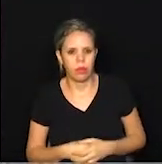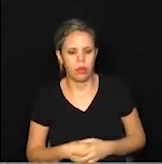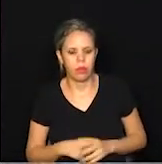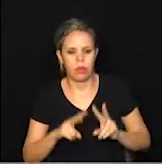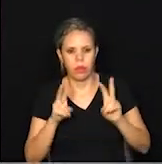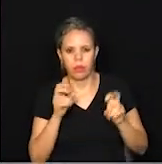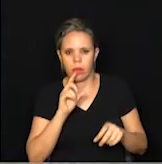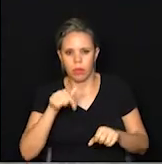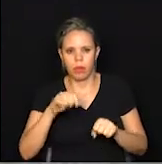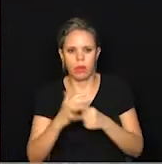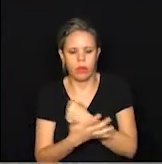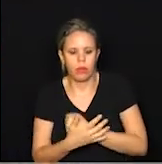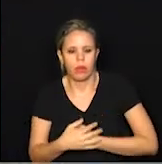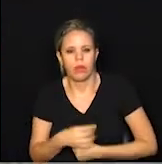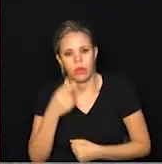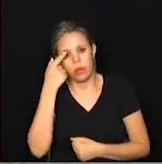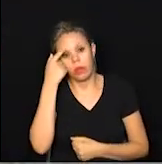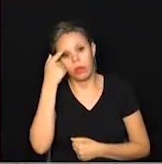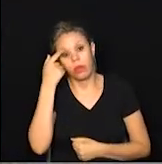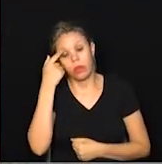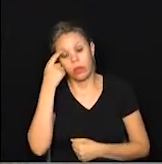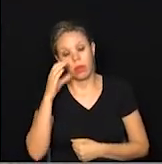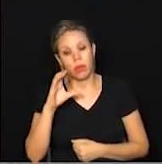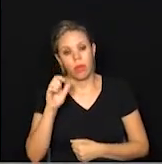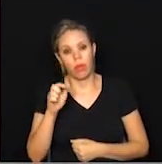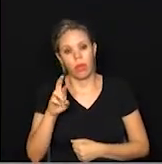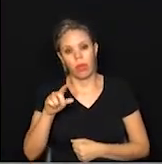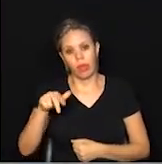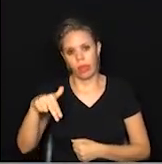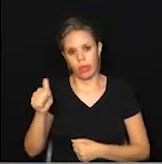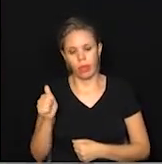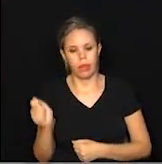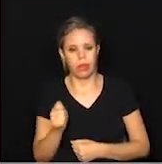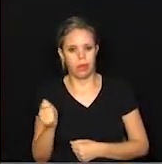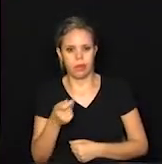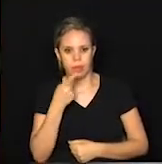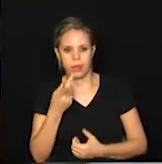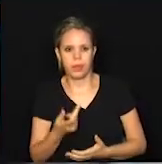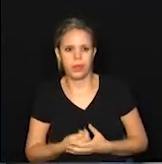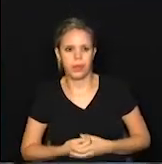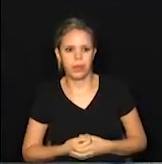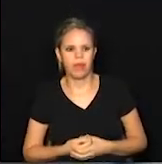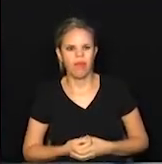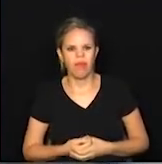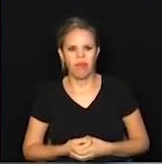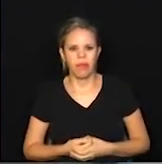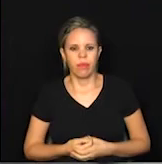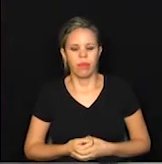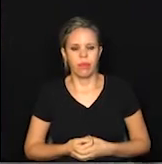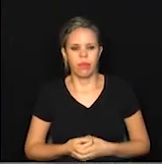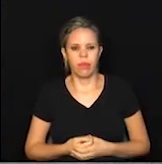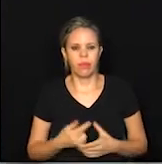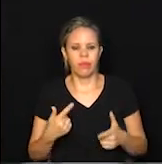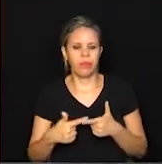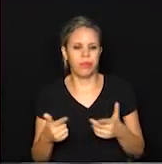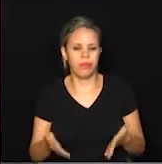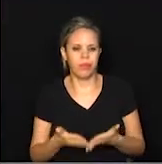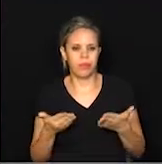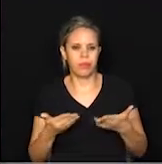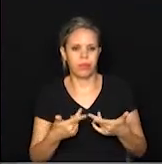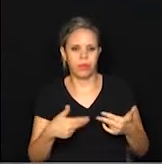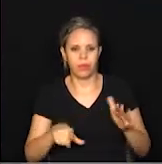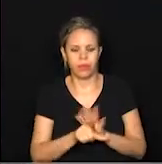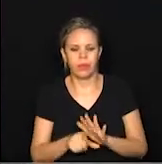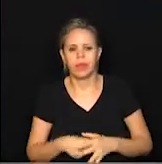do pós-Covid. A Carolina falou das associações, né? A vulnerabilidade, lei e tudo